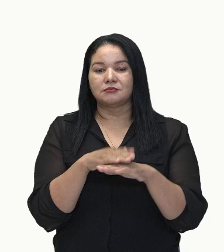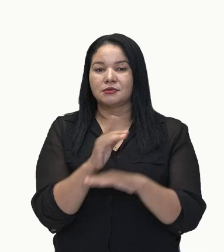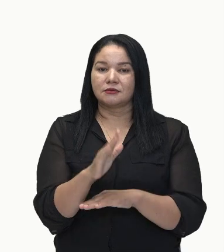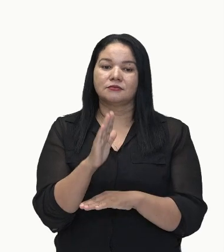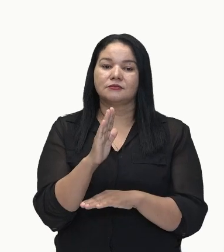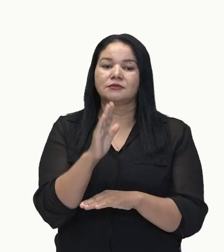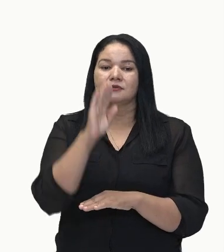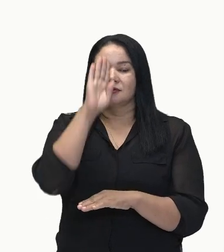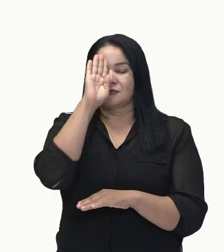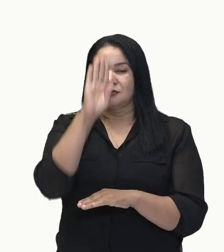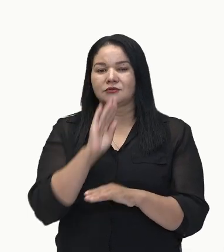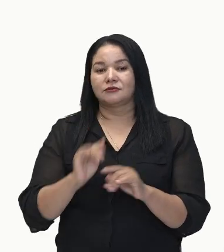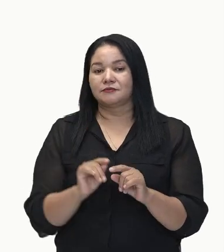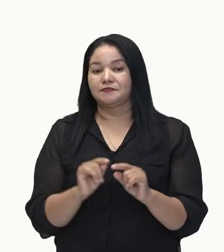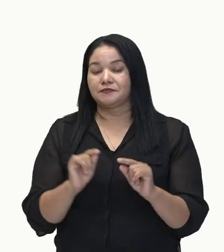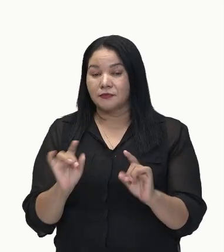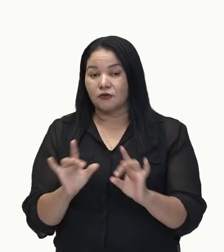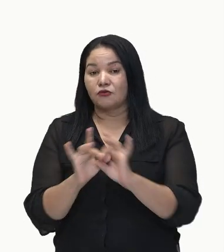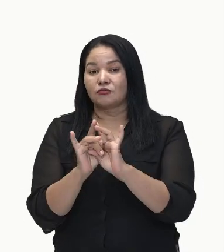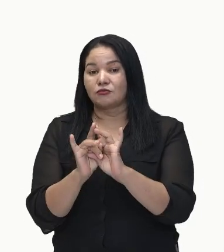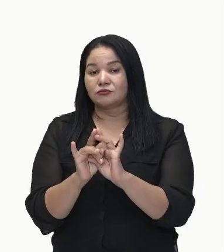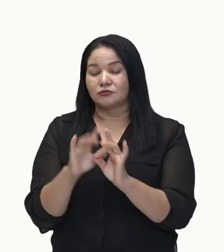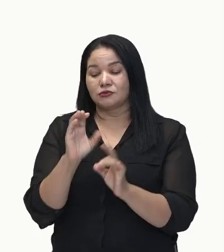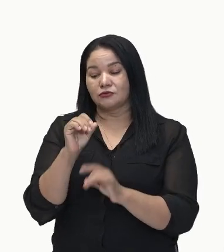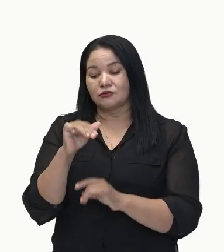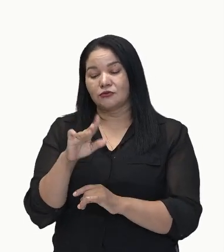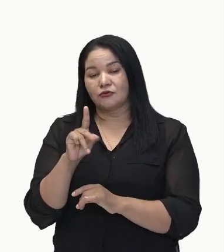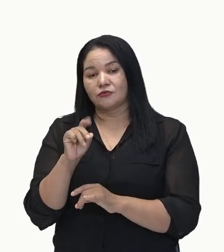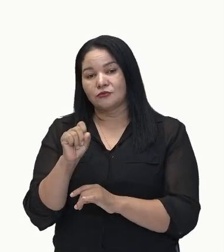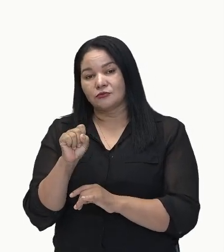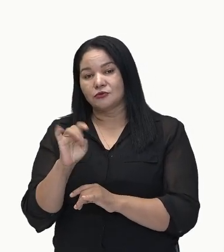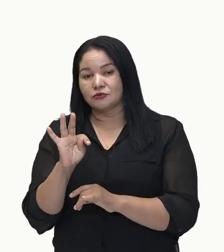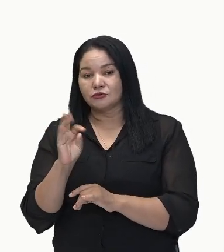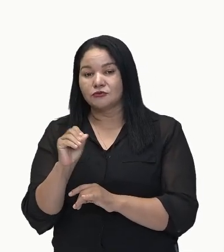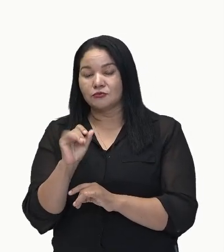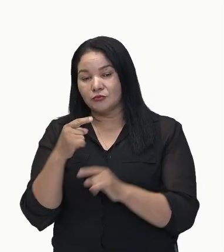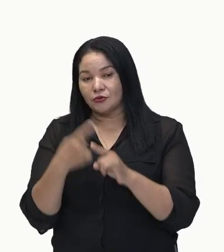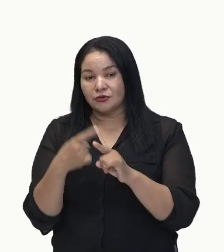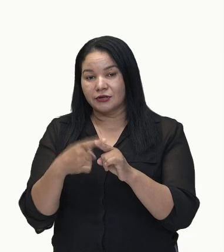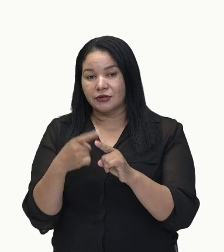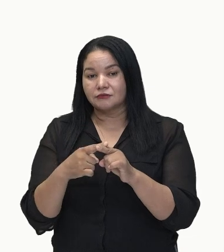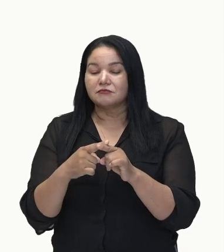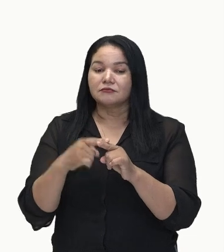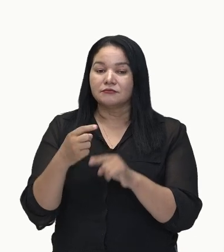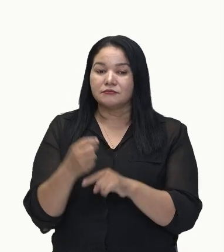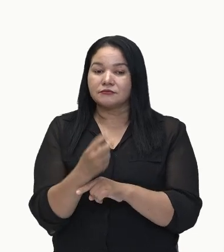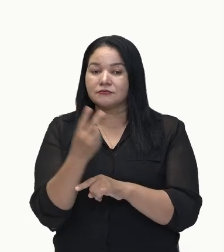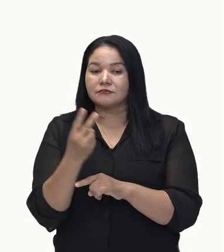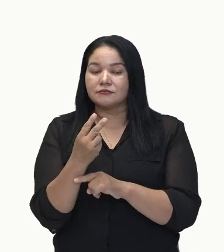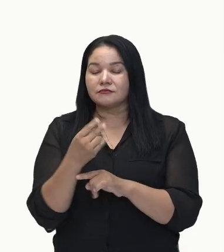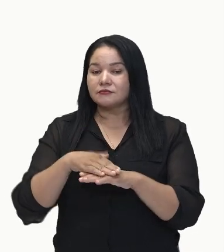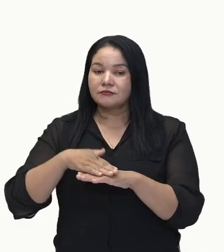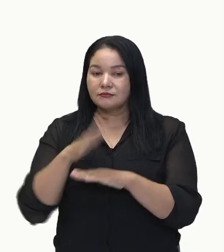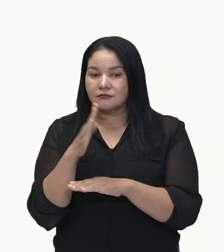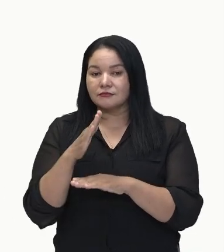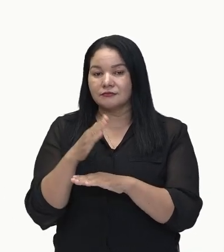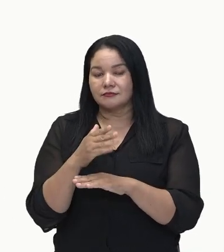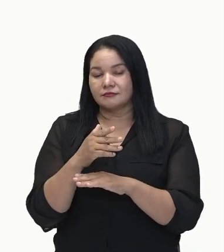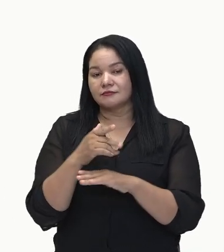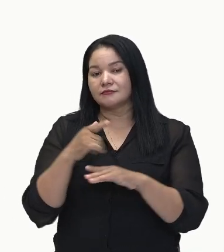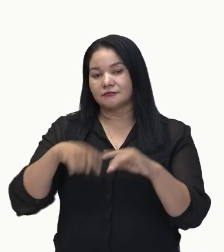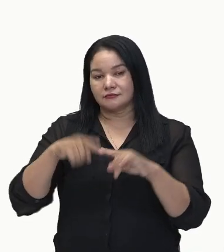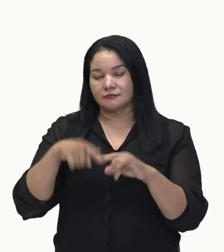ele é formado por mais de um elemento. Ele é composto. Então, ele é um sujeito